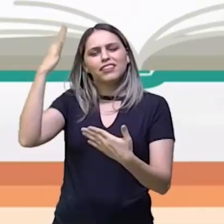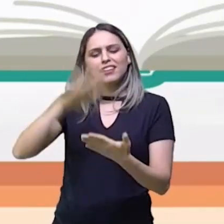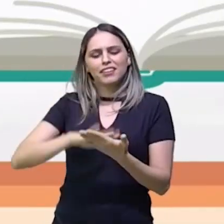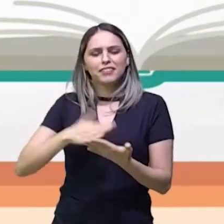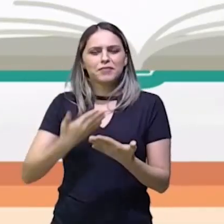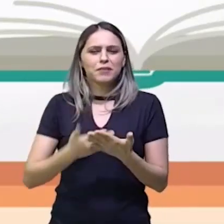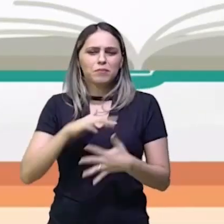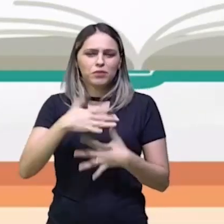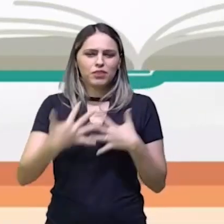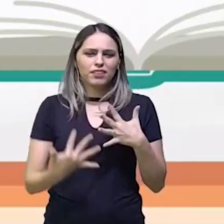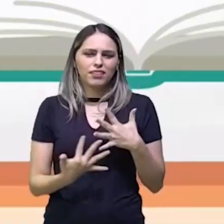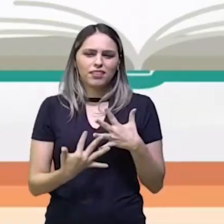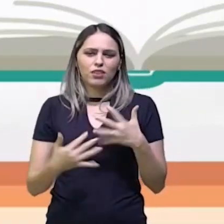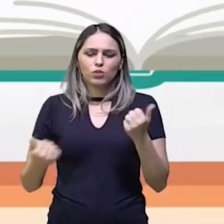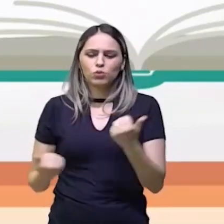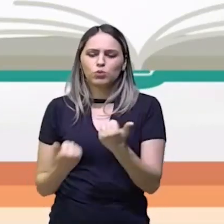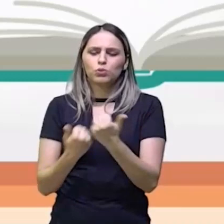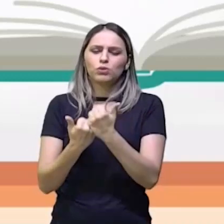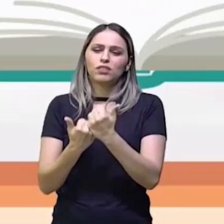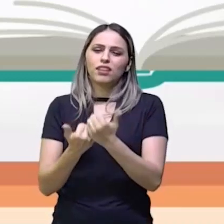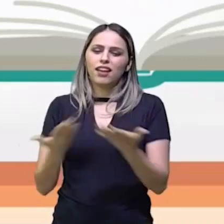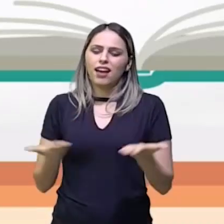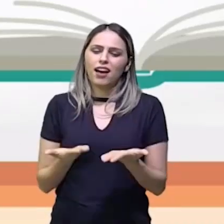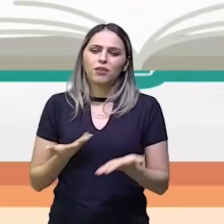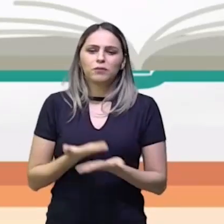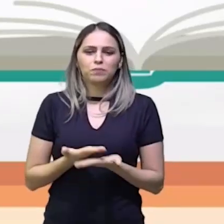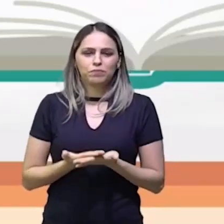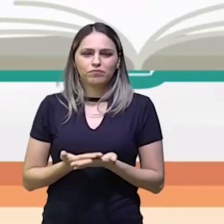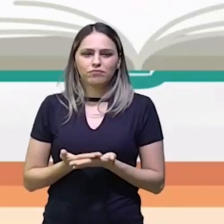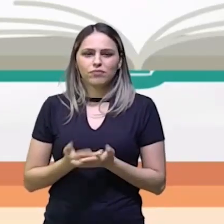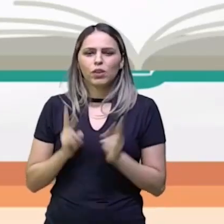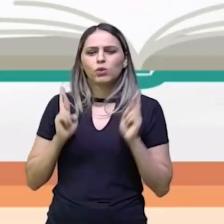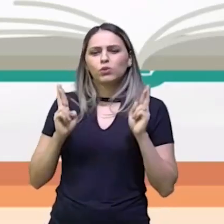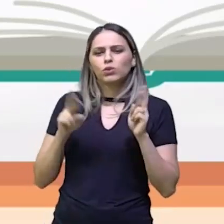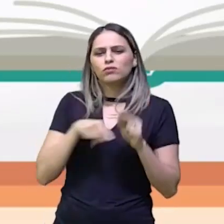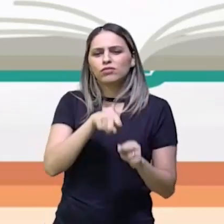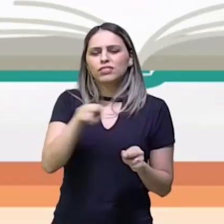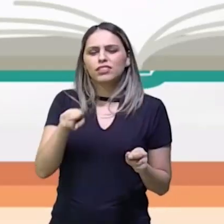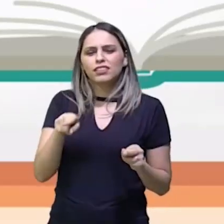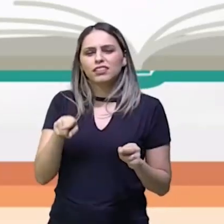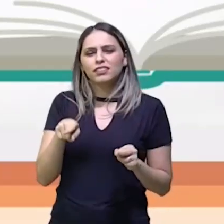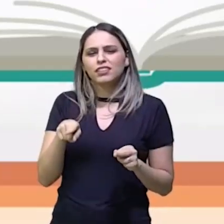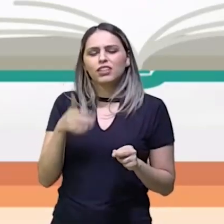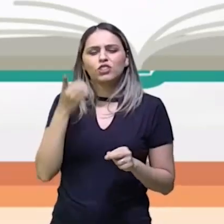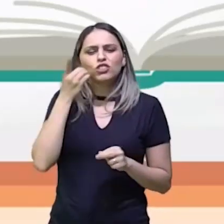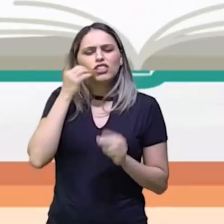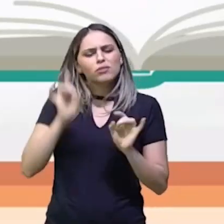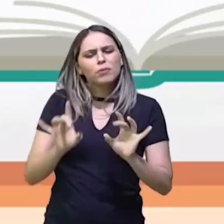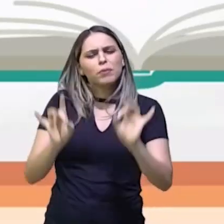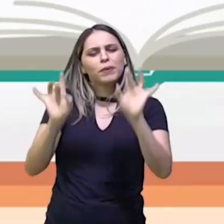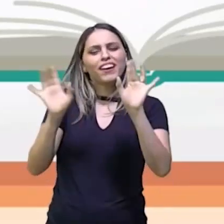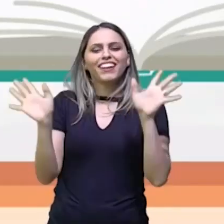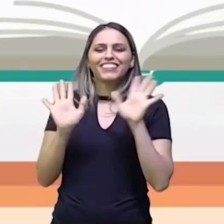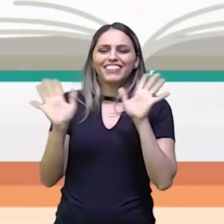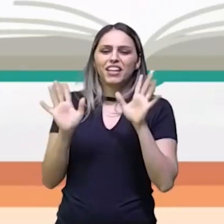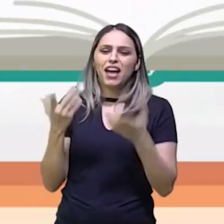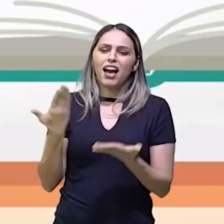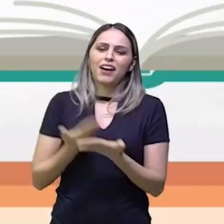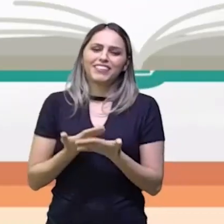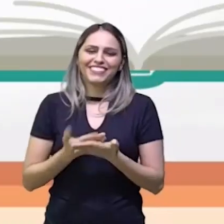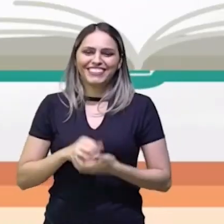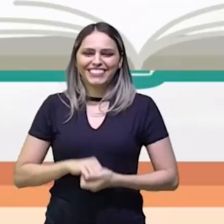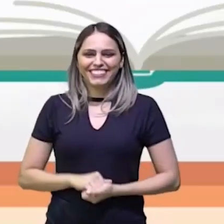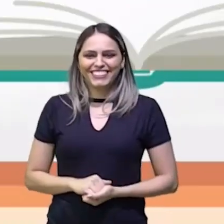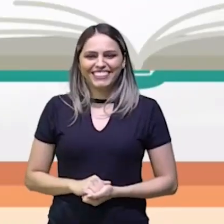nos ajudando em mais uma aula. Eu desejo para vocês um excelente dia e até a próxima aula.